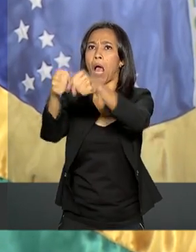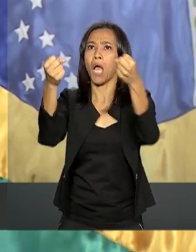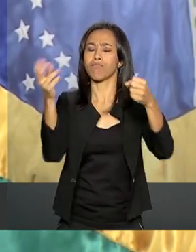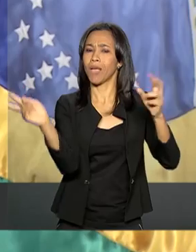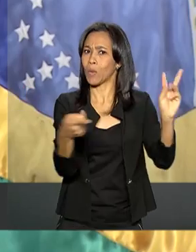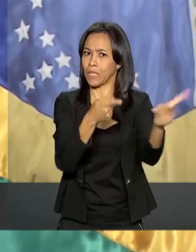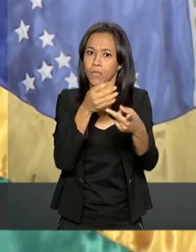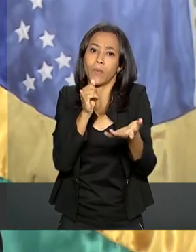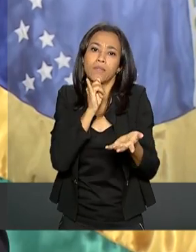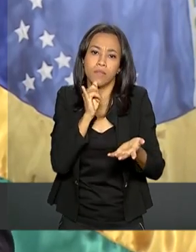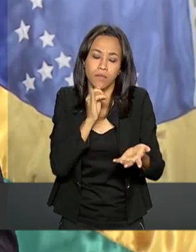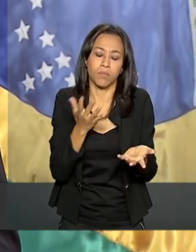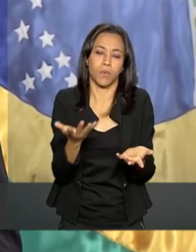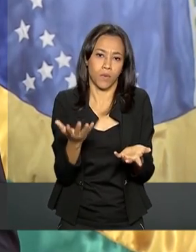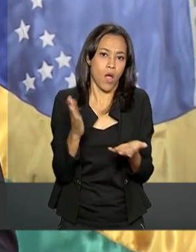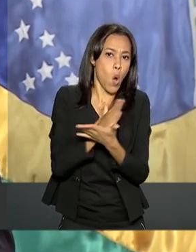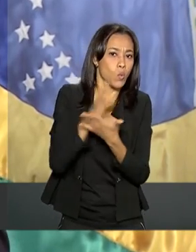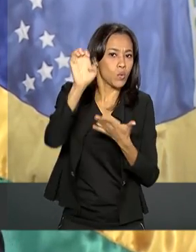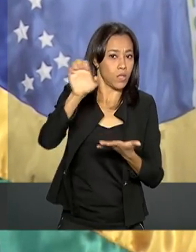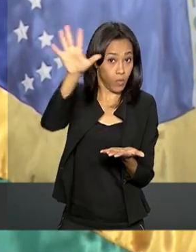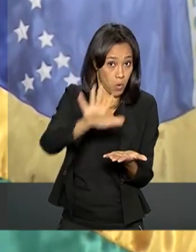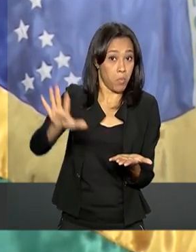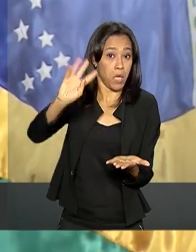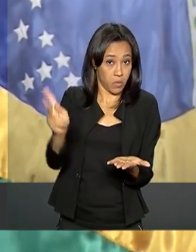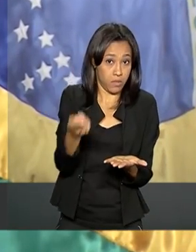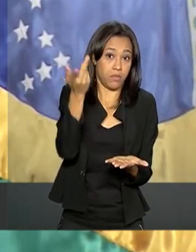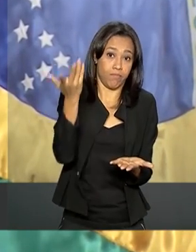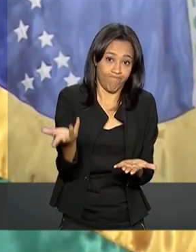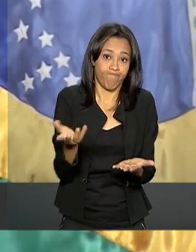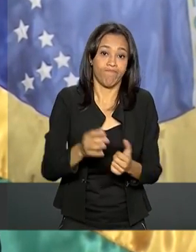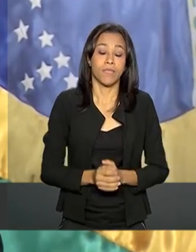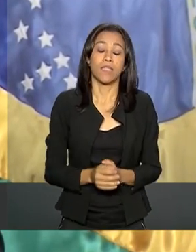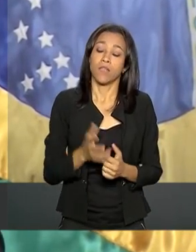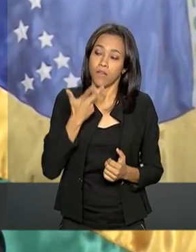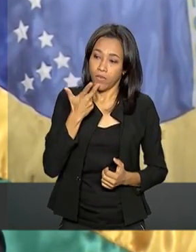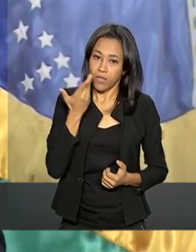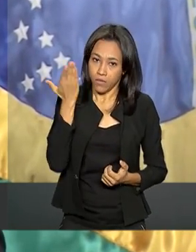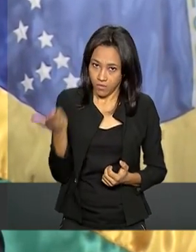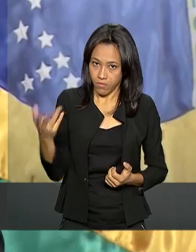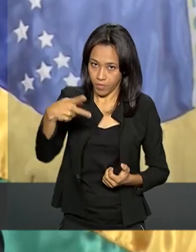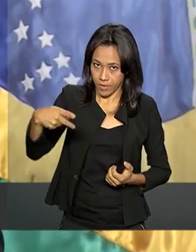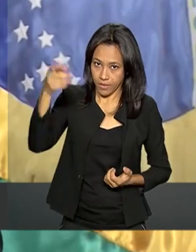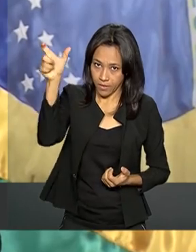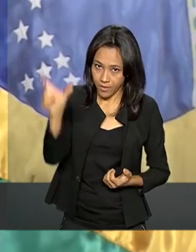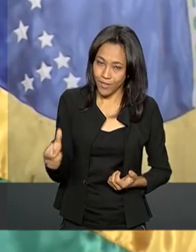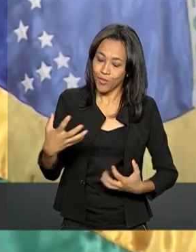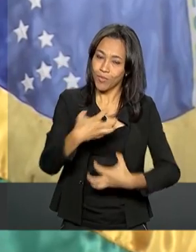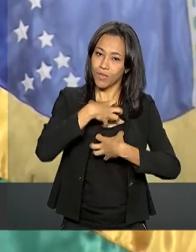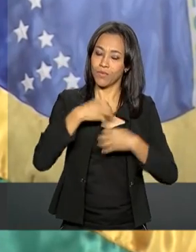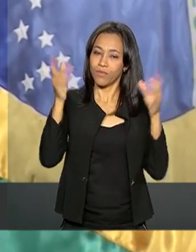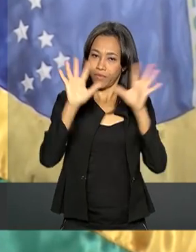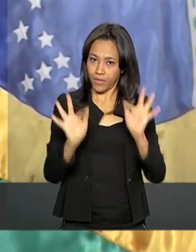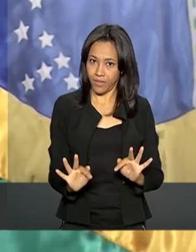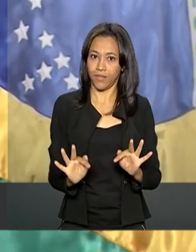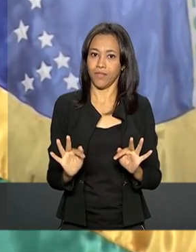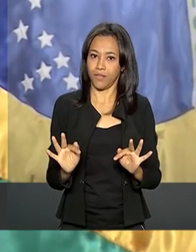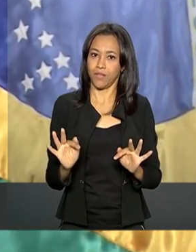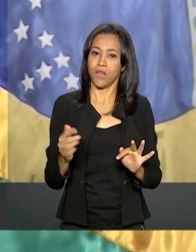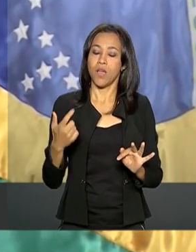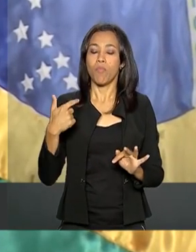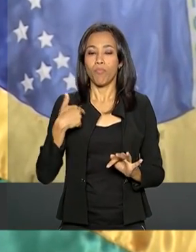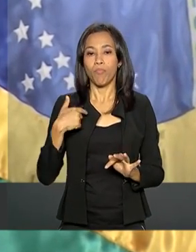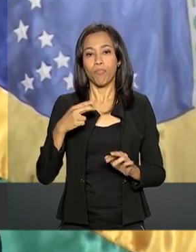por exemplo, alguns da Europa. Assim sendo, prezado Pinheira, estou muito feliz por essa